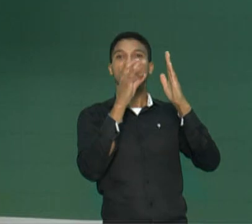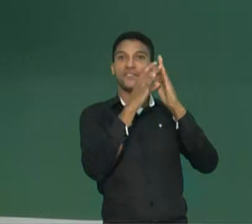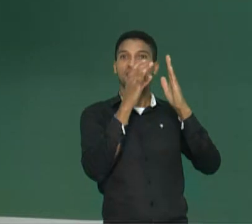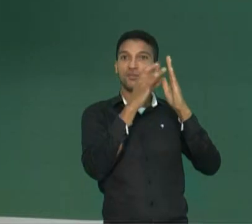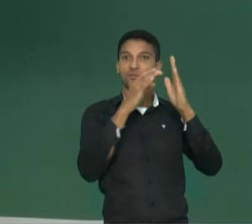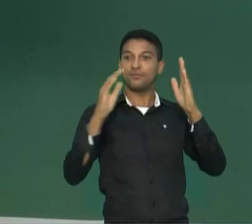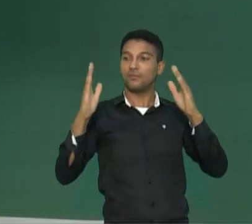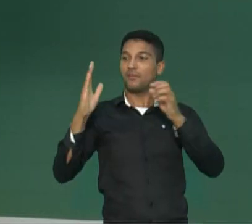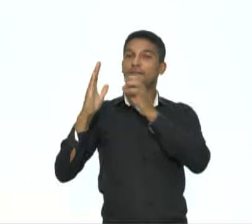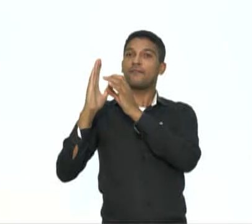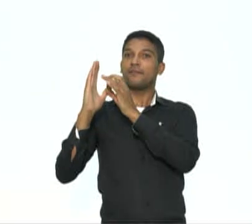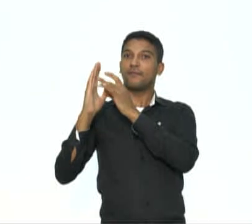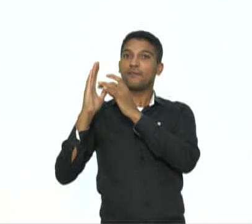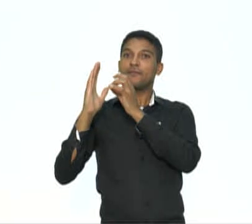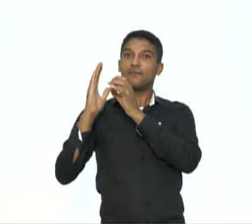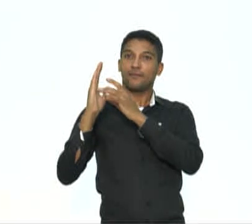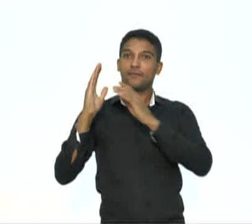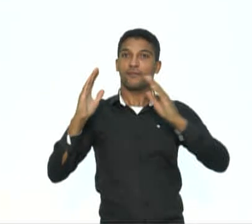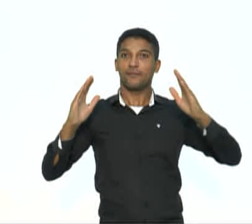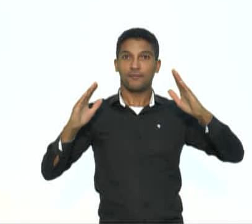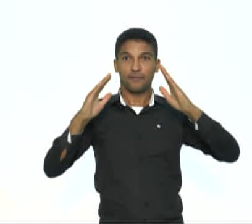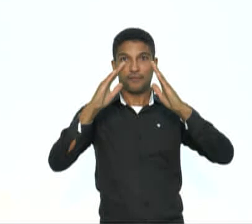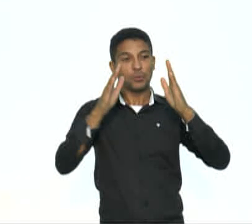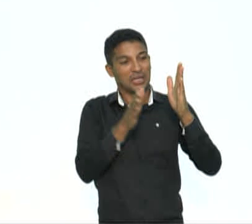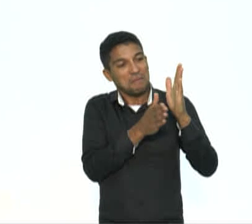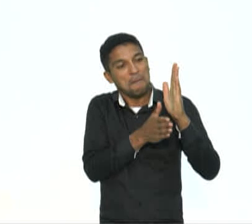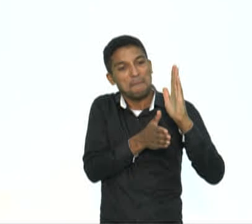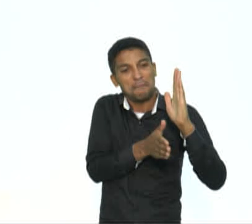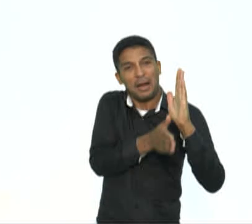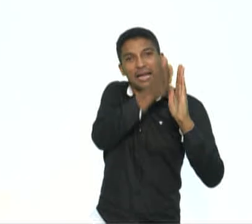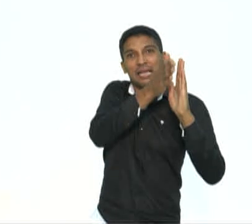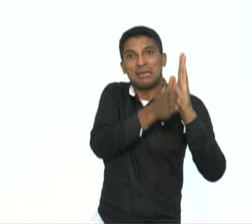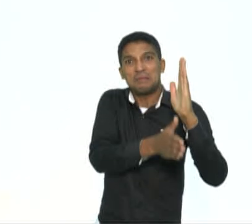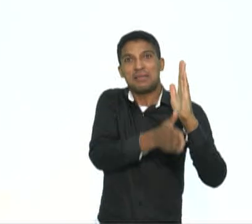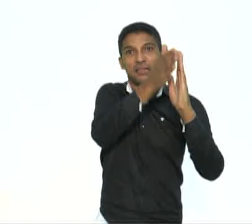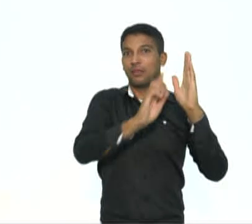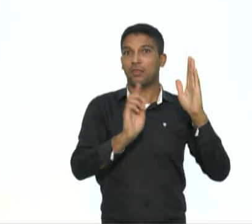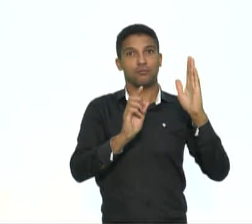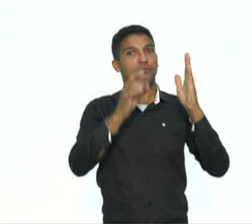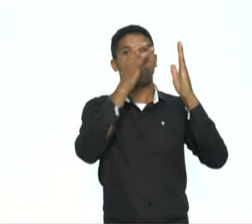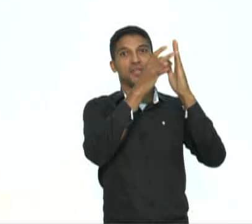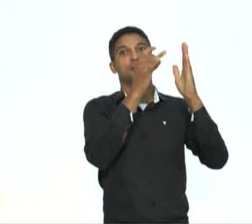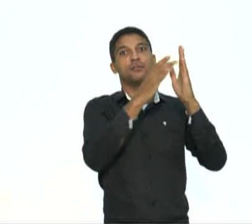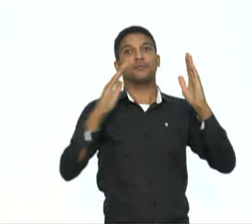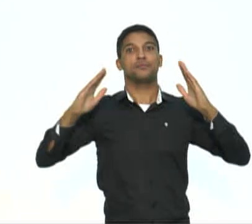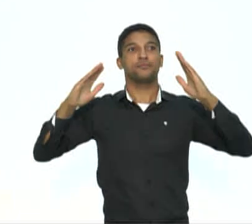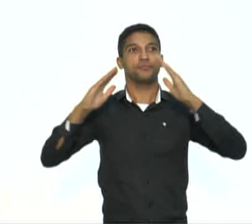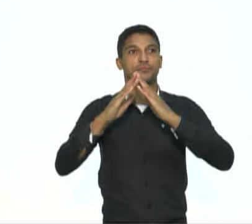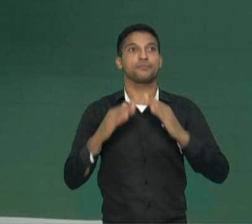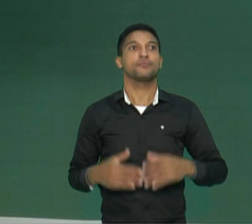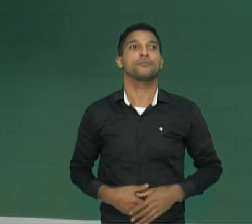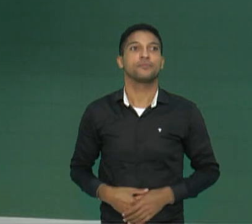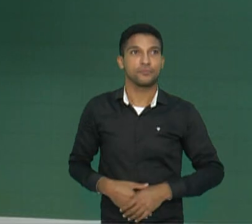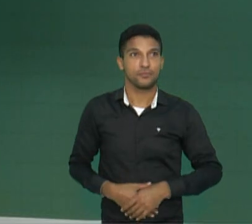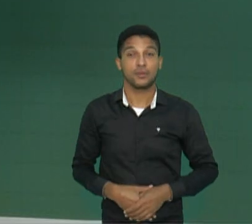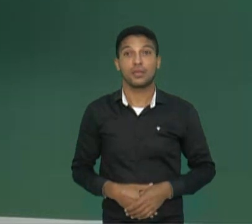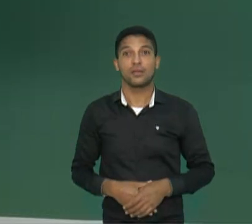Não era interrompido por aberturas. Não serve a presença de decoração pictórica, que a gente tinha nas